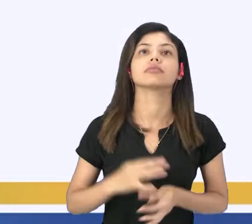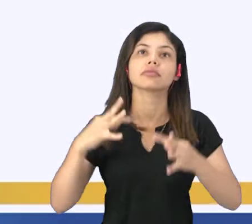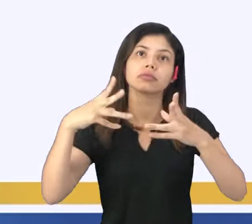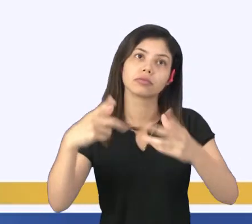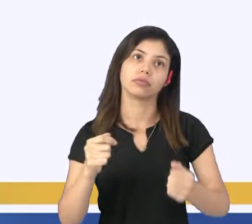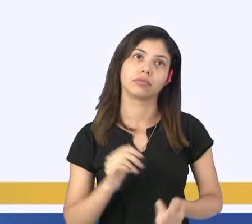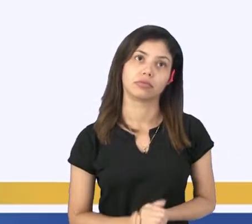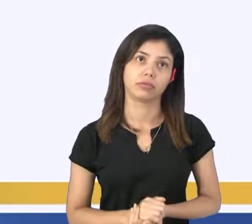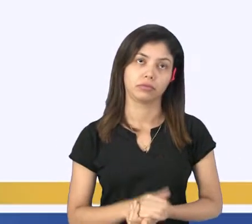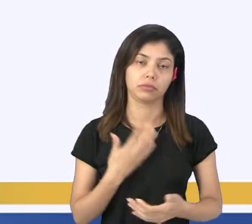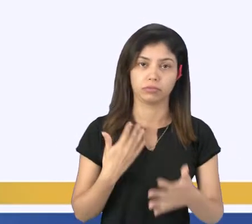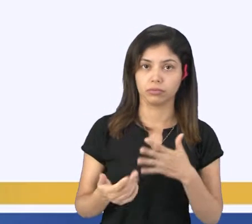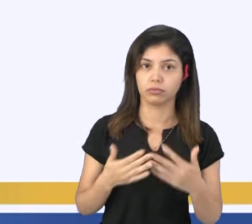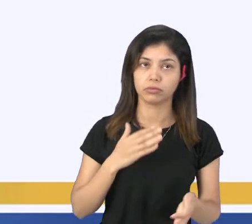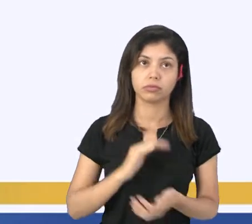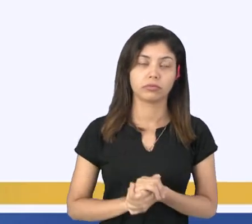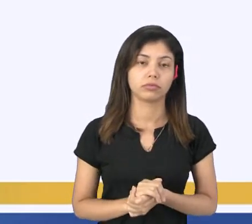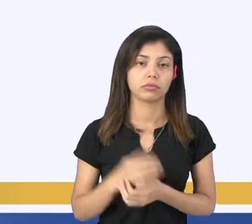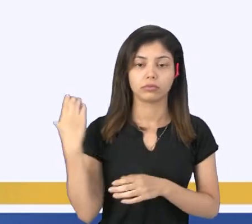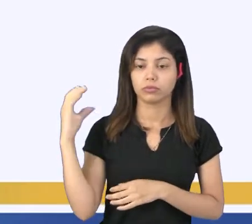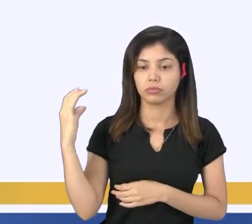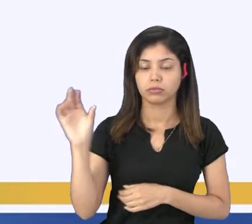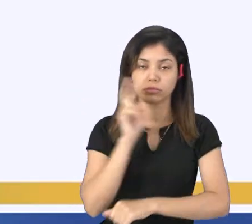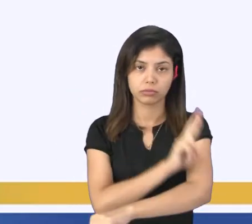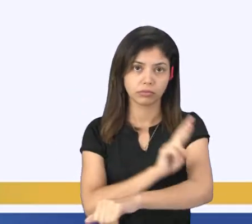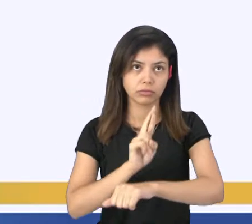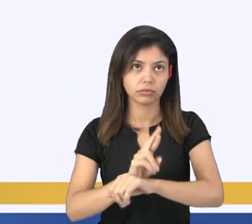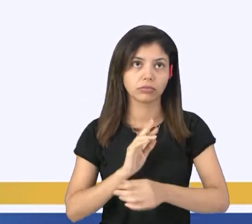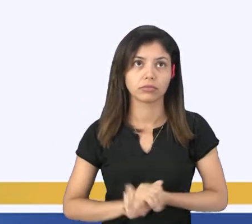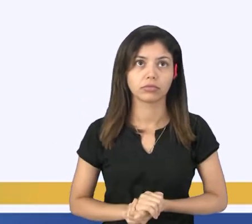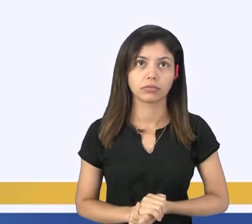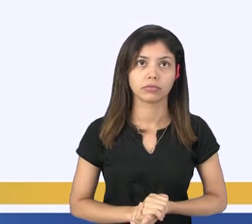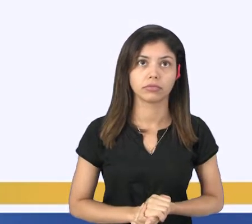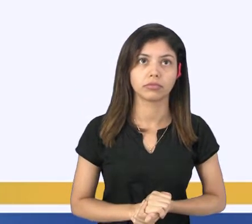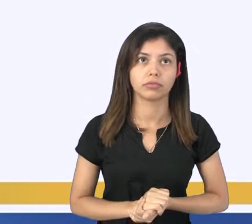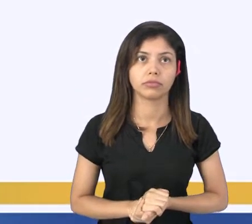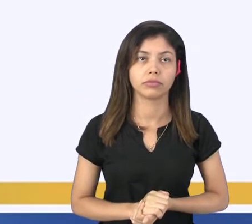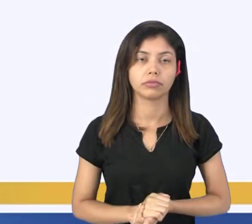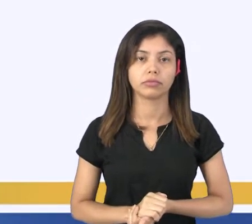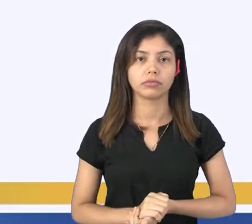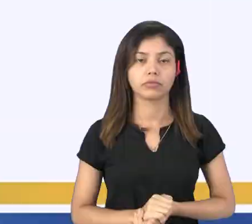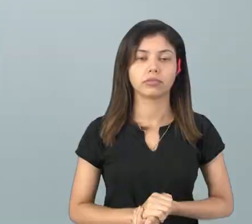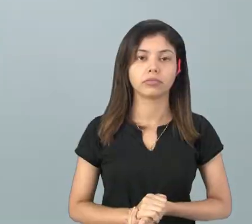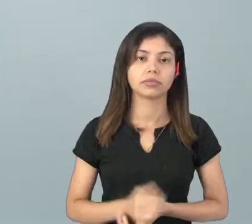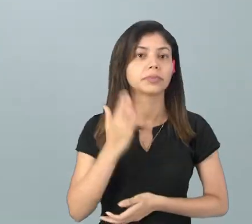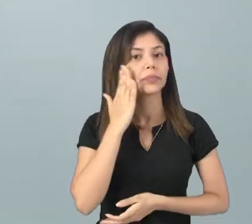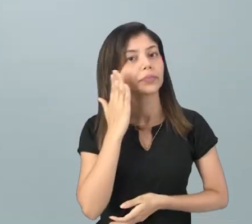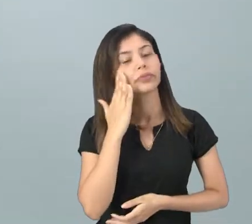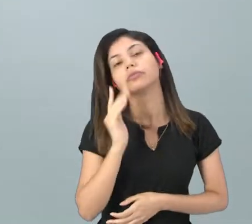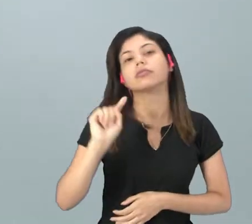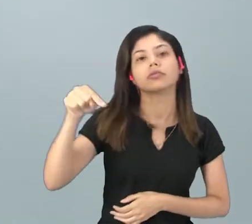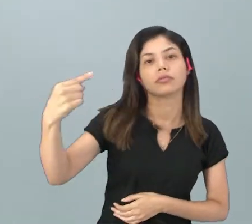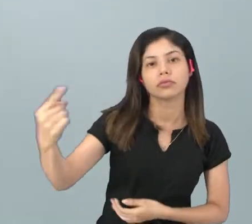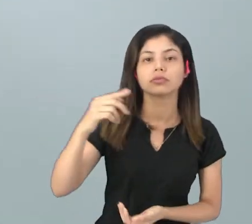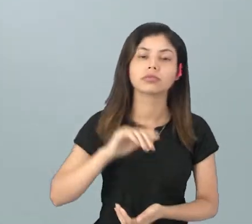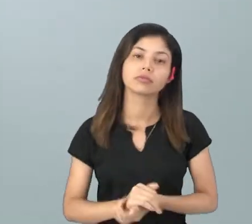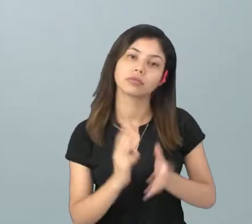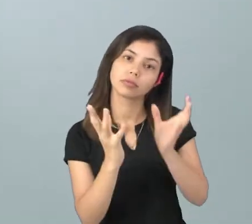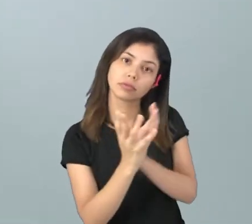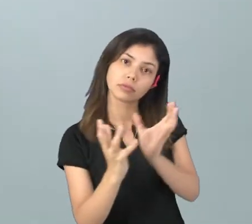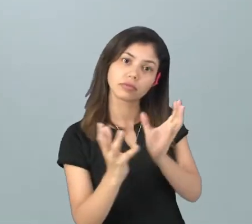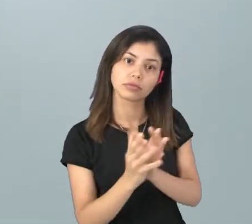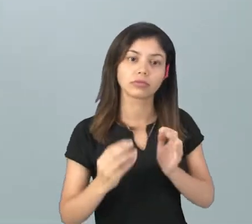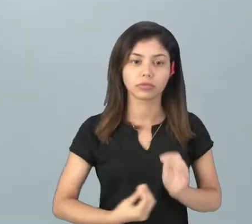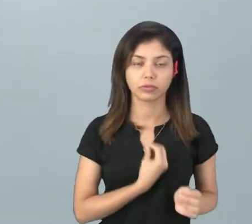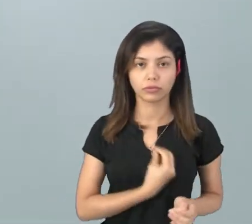mundo. Seja ele cientista, seja ele religioso. Tá religioso? Tá. Tem que entender que aquele rebanho, que